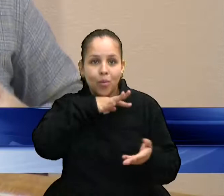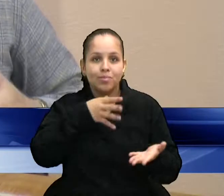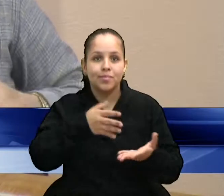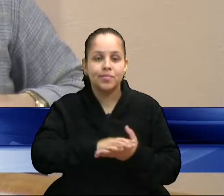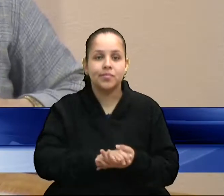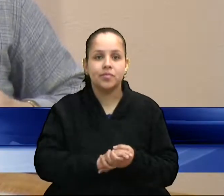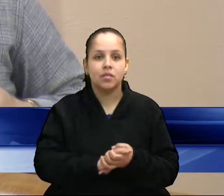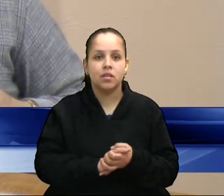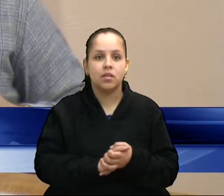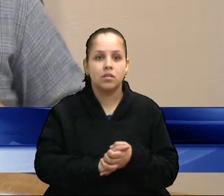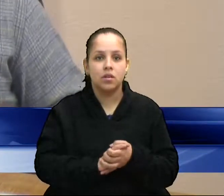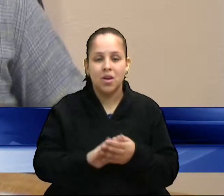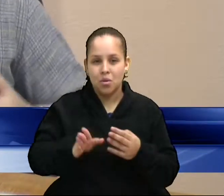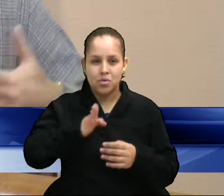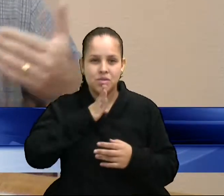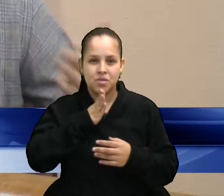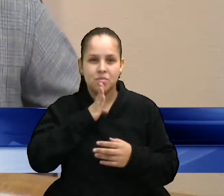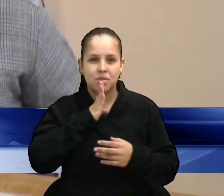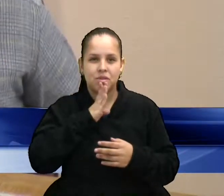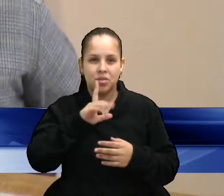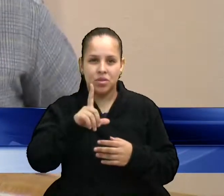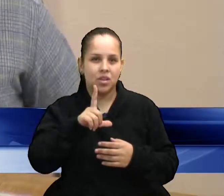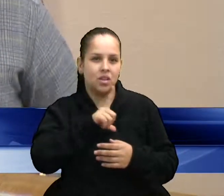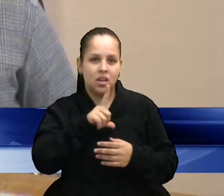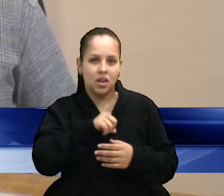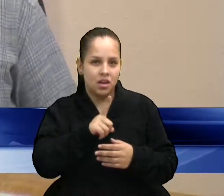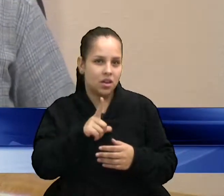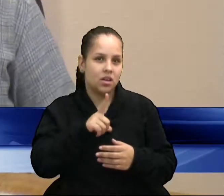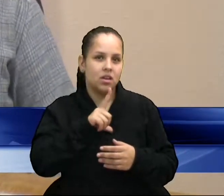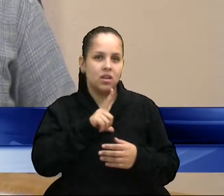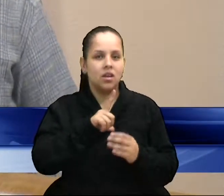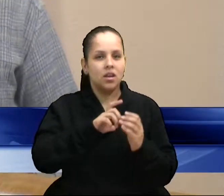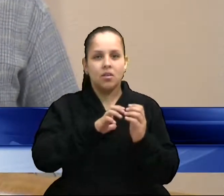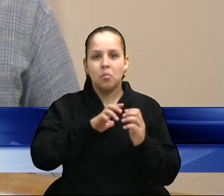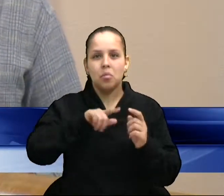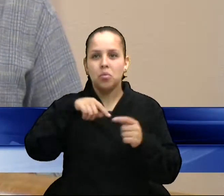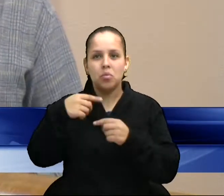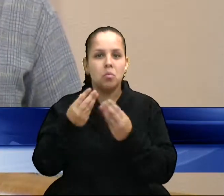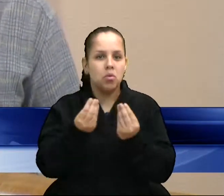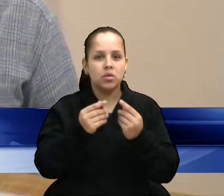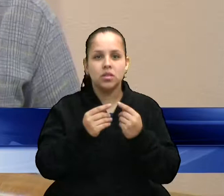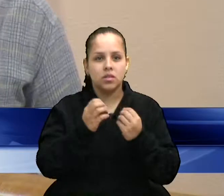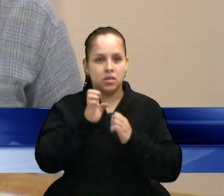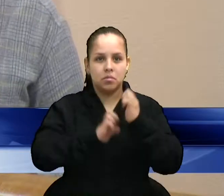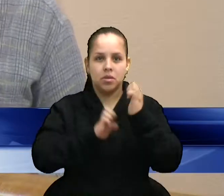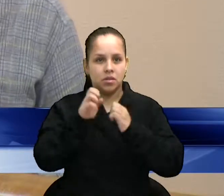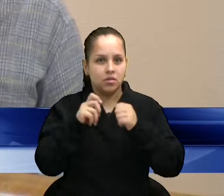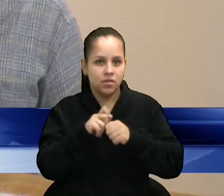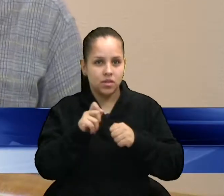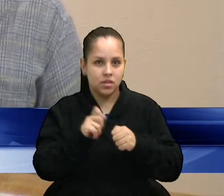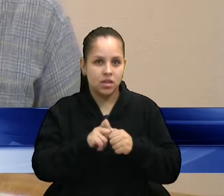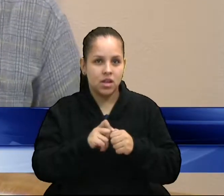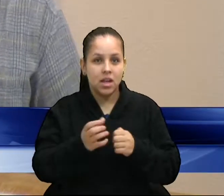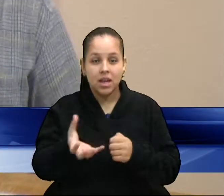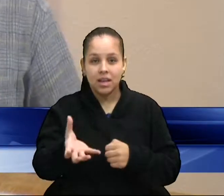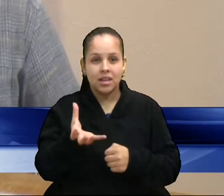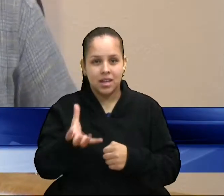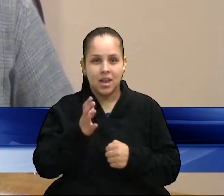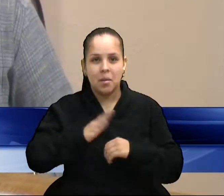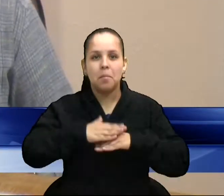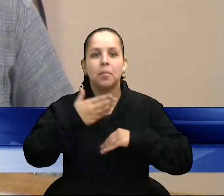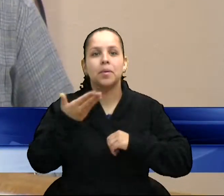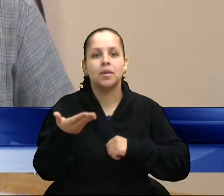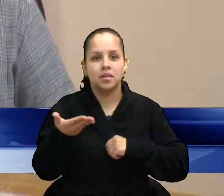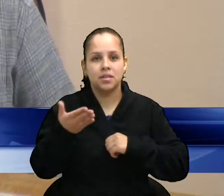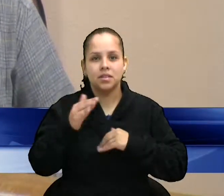com o serviço que a gente já presta para várias empresas, a gente quer somar, quer resolver e ajudar